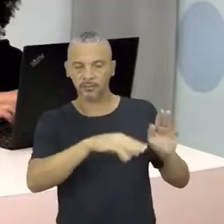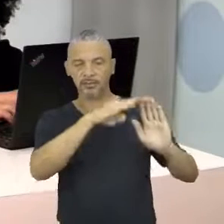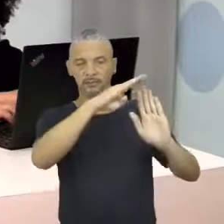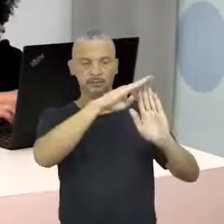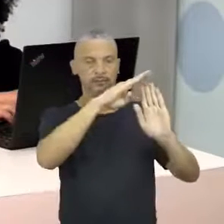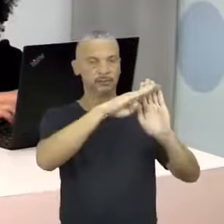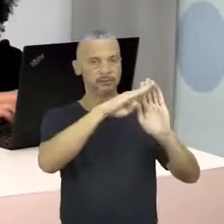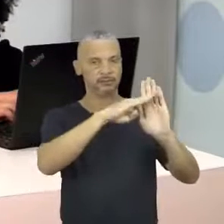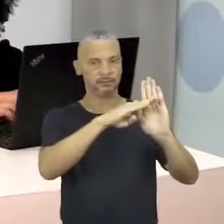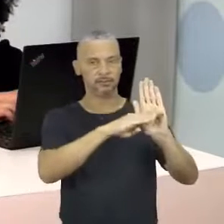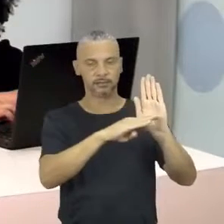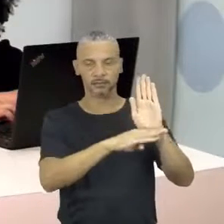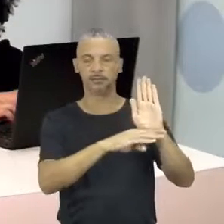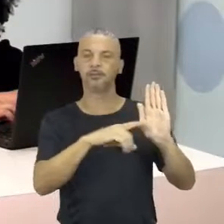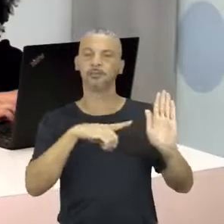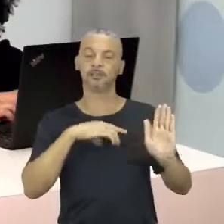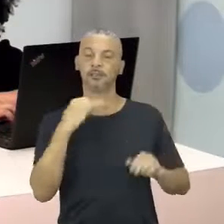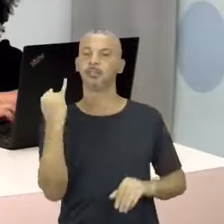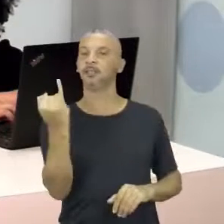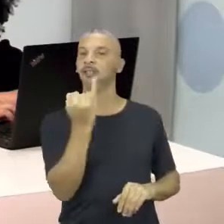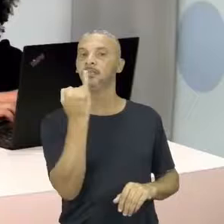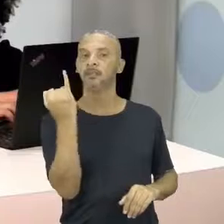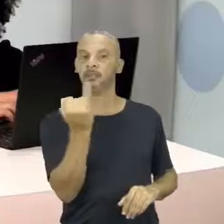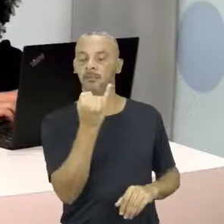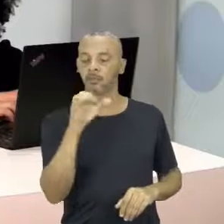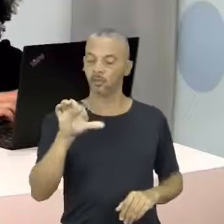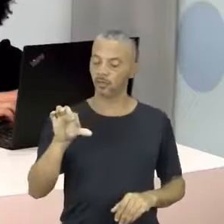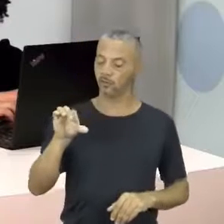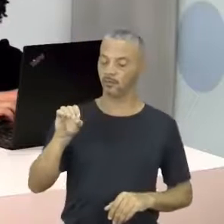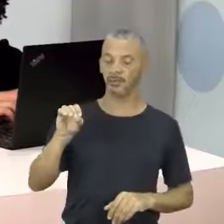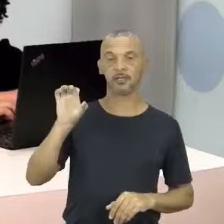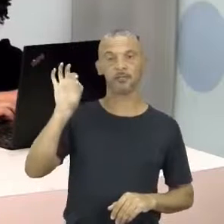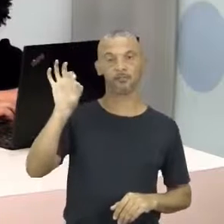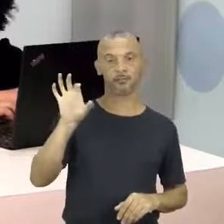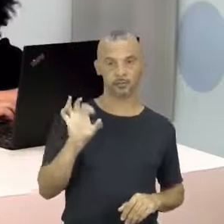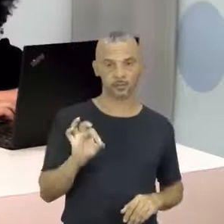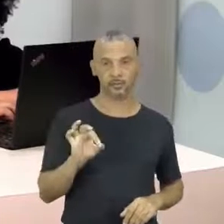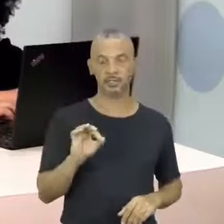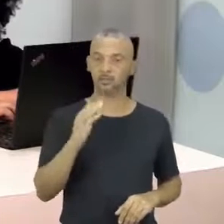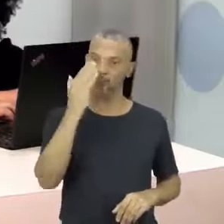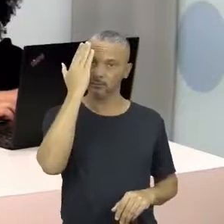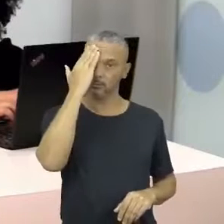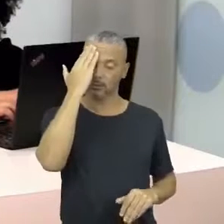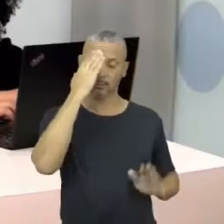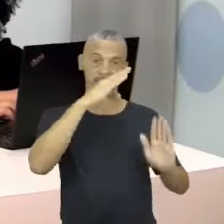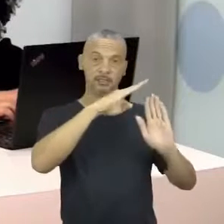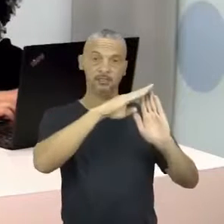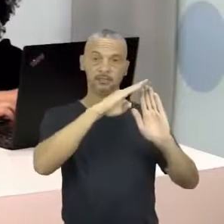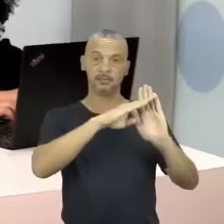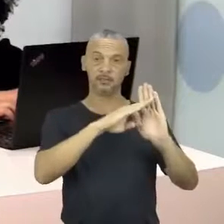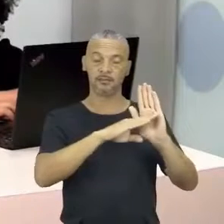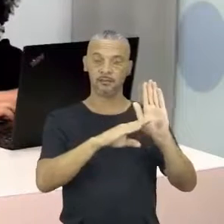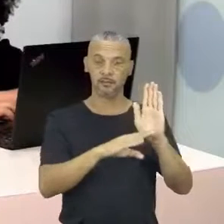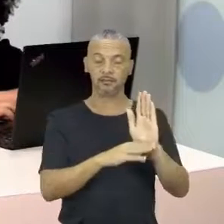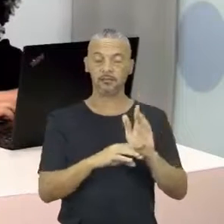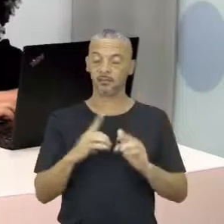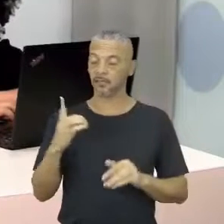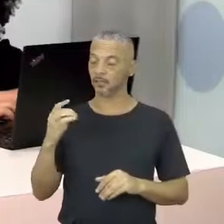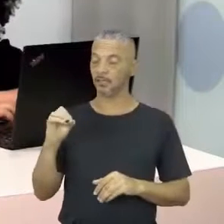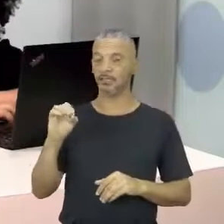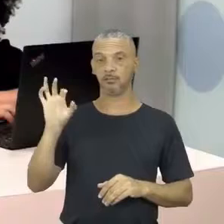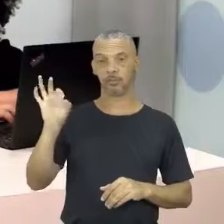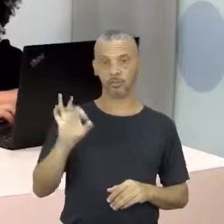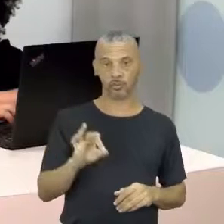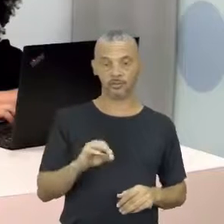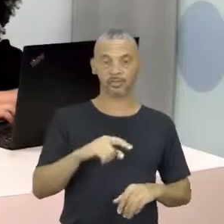a inscrição, e aí é importante que a gente tenha 90% dessa nota em relação à sua classificação na VUNESP e 10% por tempo